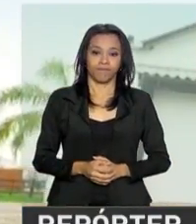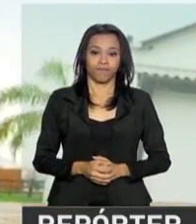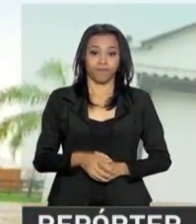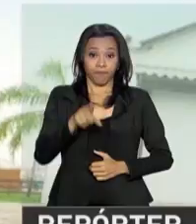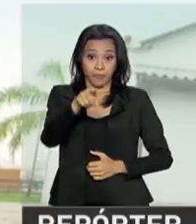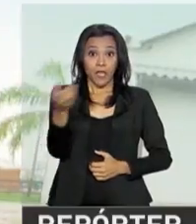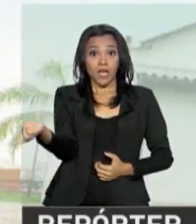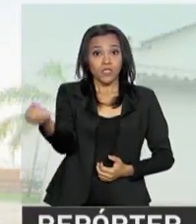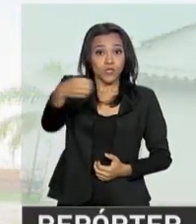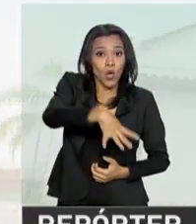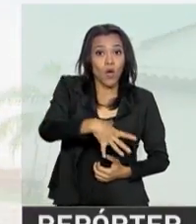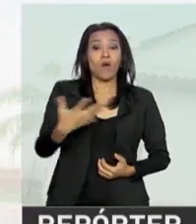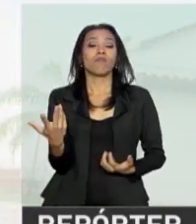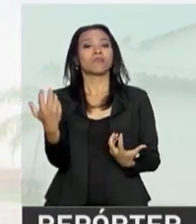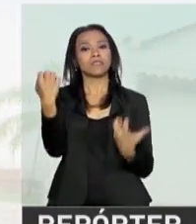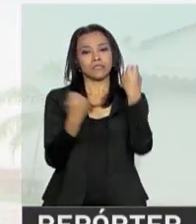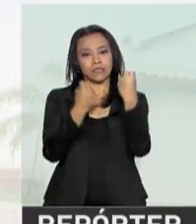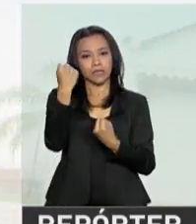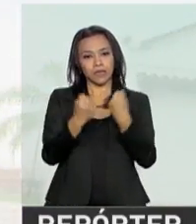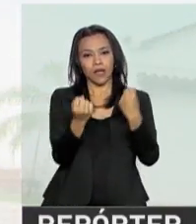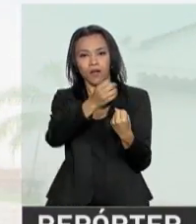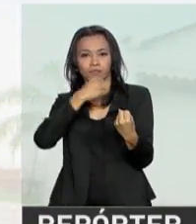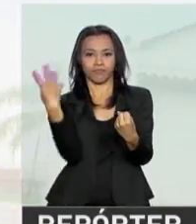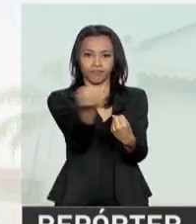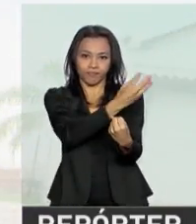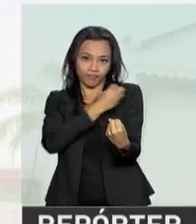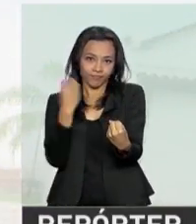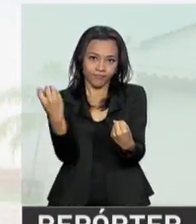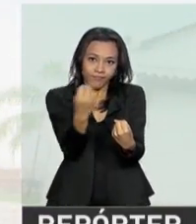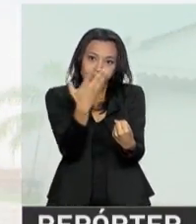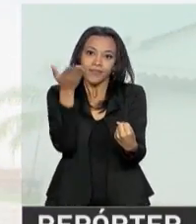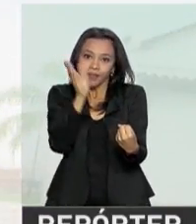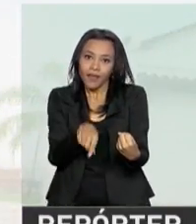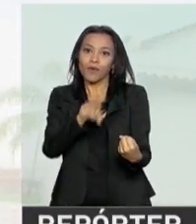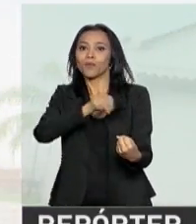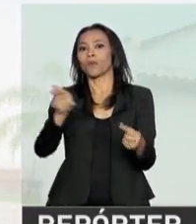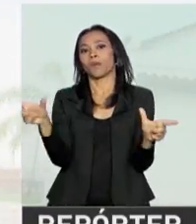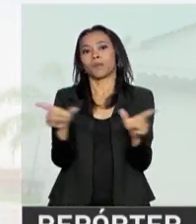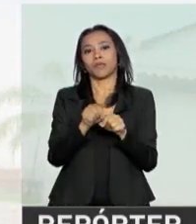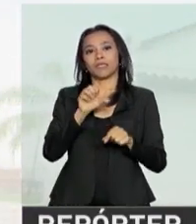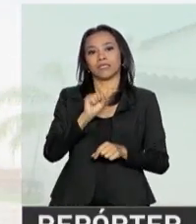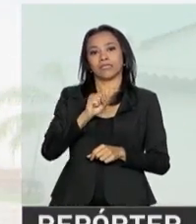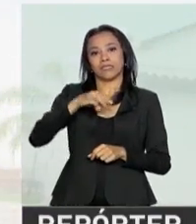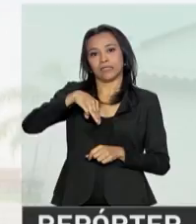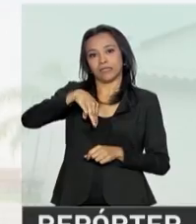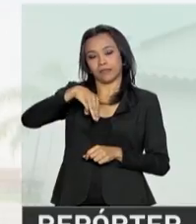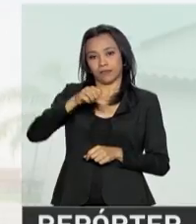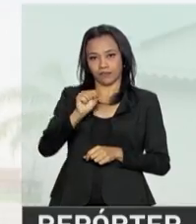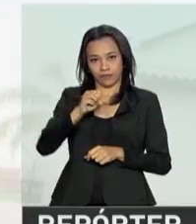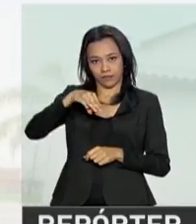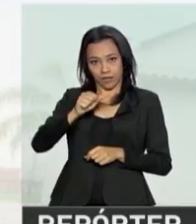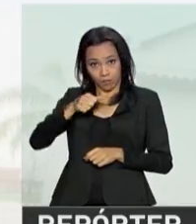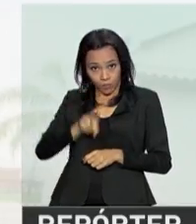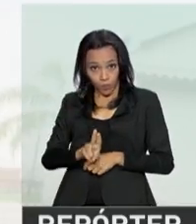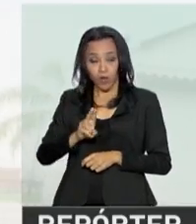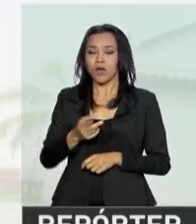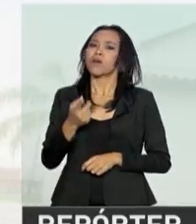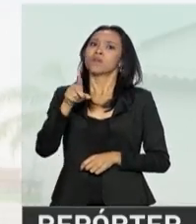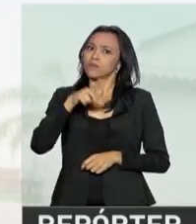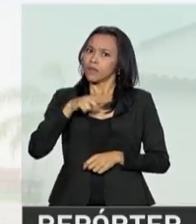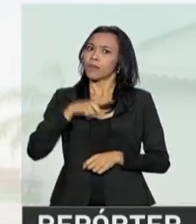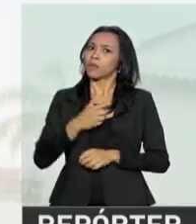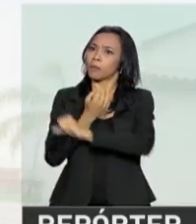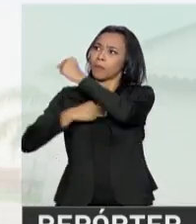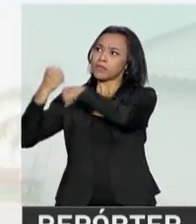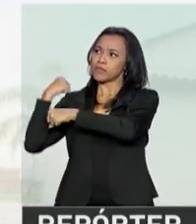A renovação da frota do Serviço de Atendimento Móvel de Urgência, SAMU, também teve destaque. Entre o ano passado e